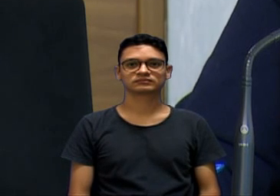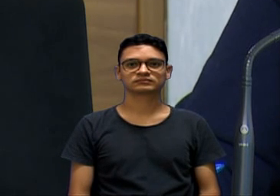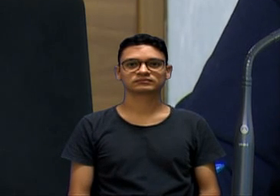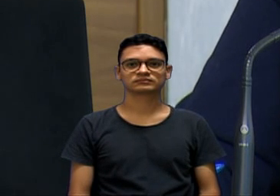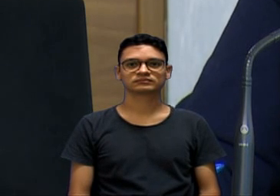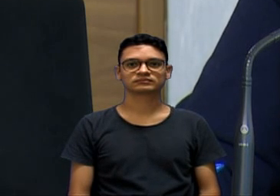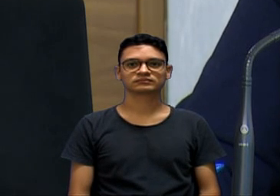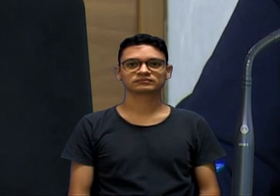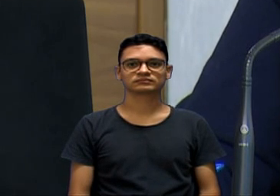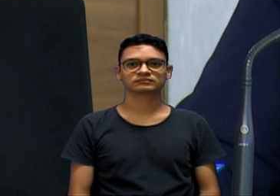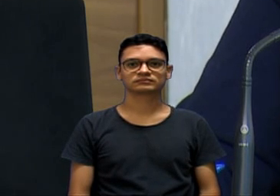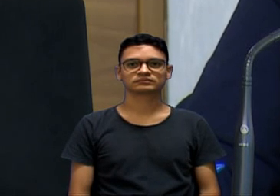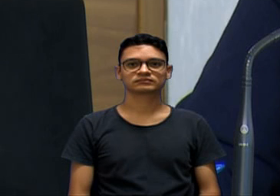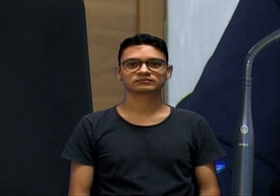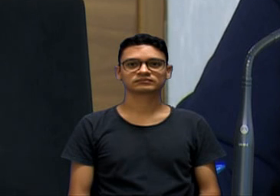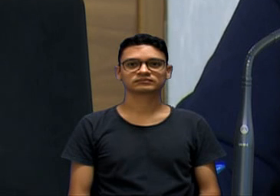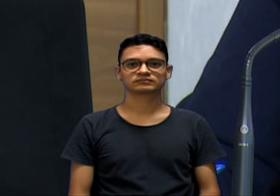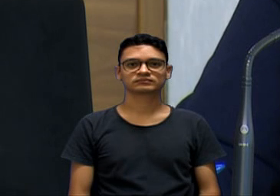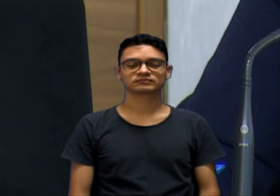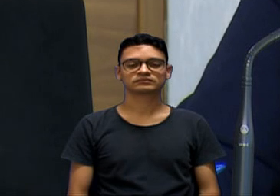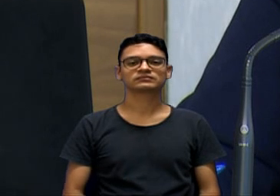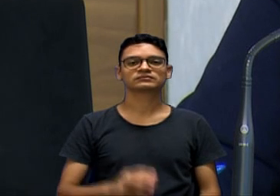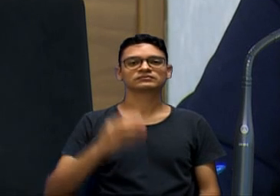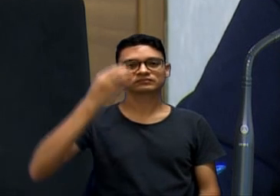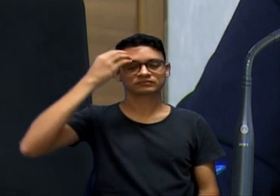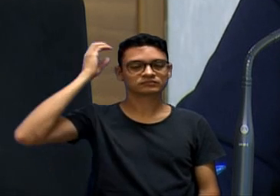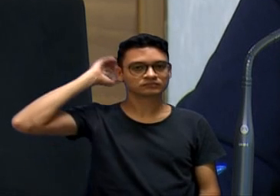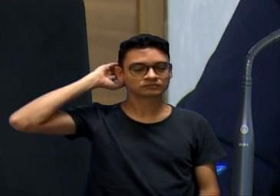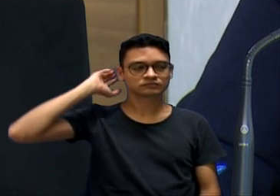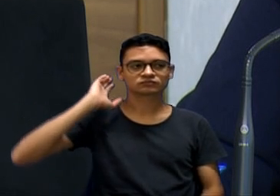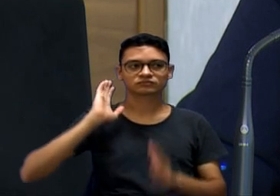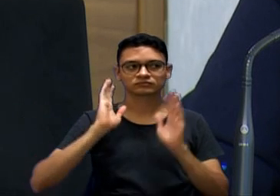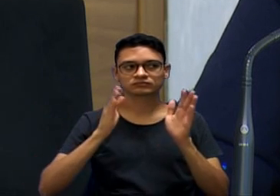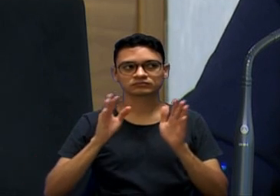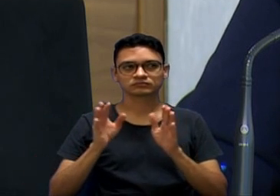É, o Vera que votou também, o Pérez. Que...